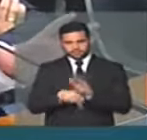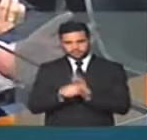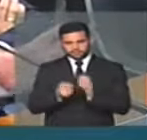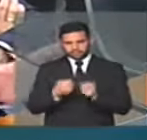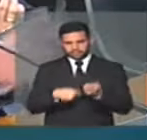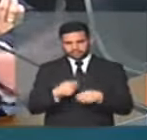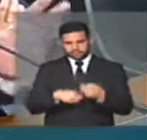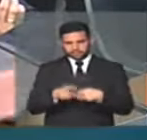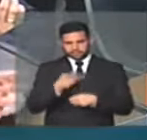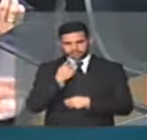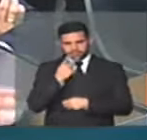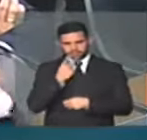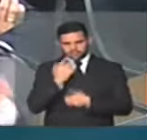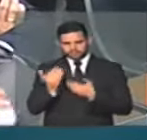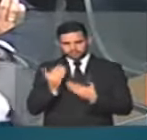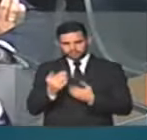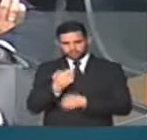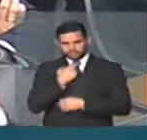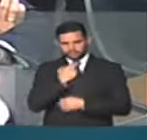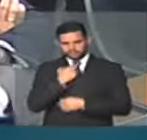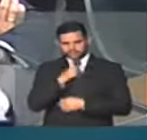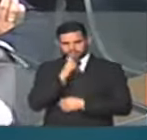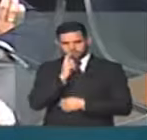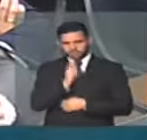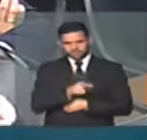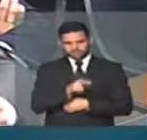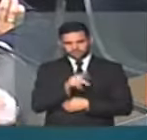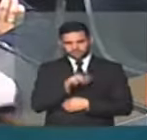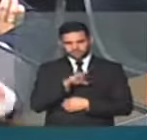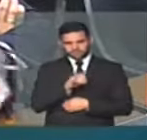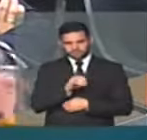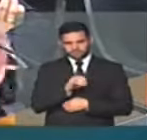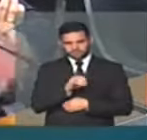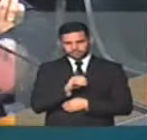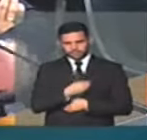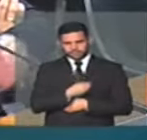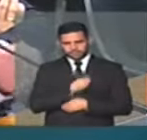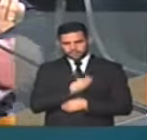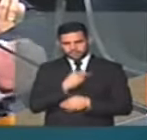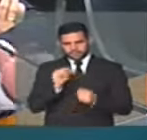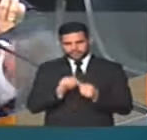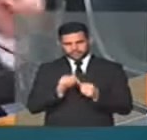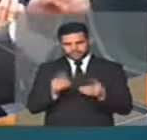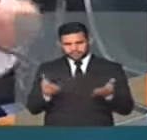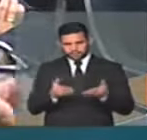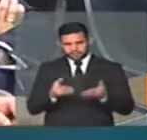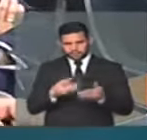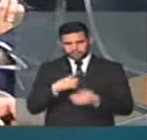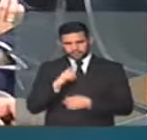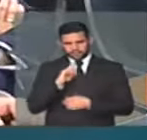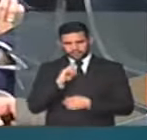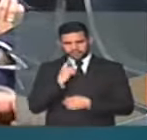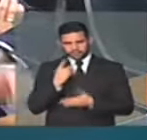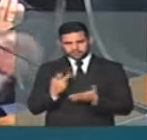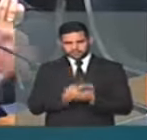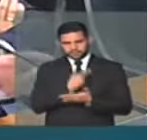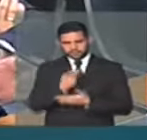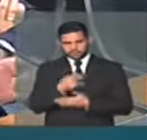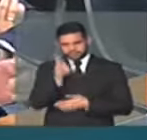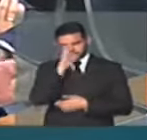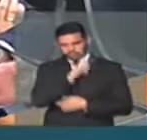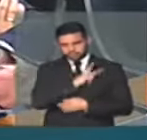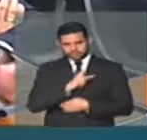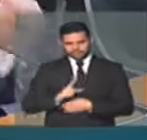próprio negócio, dizer que esse jovem não pode responder pelos crimes que vem a cometer é negar essa